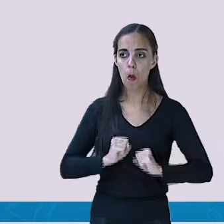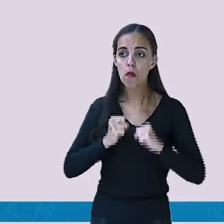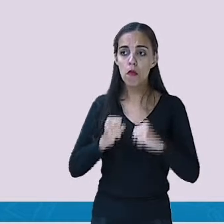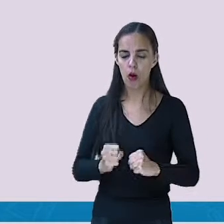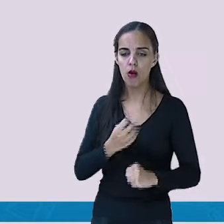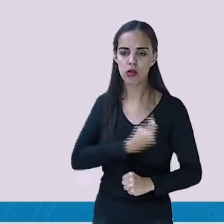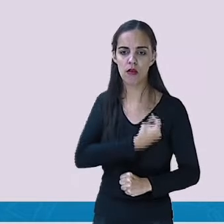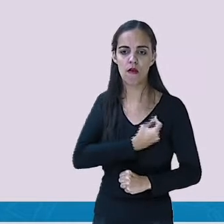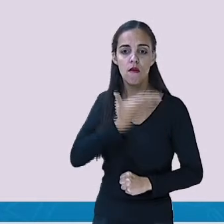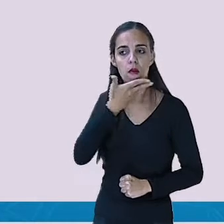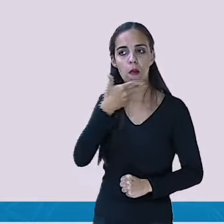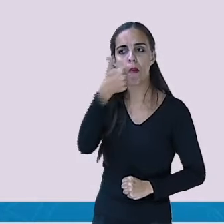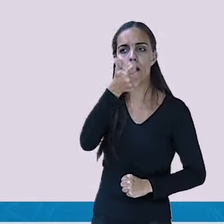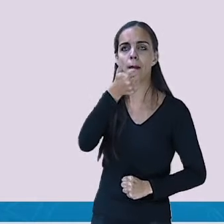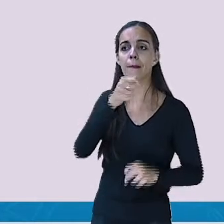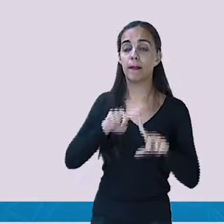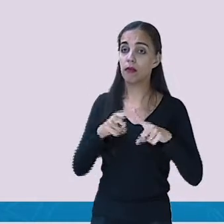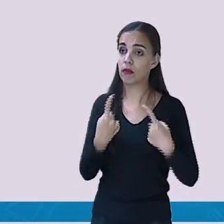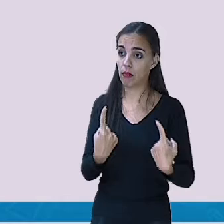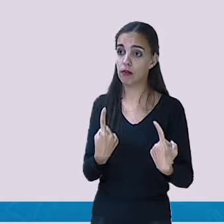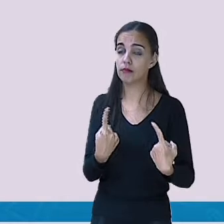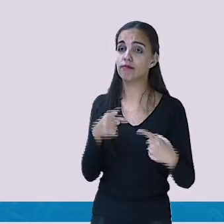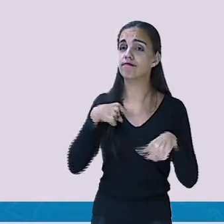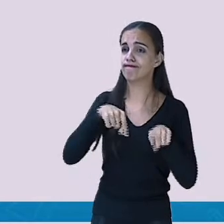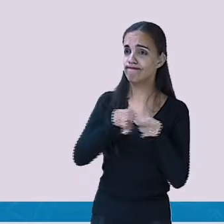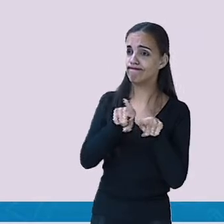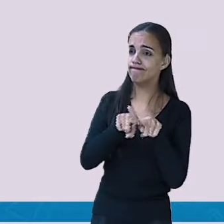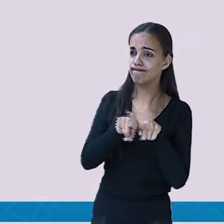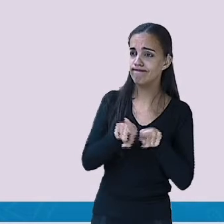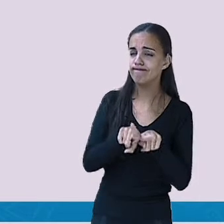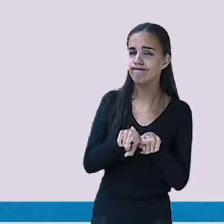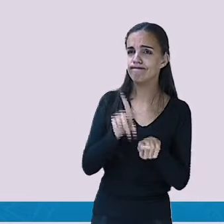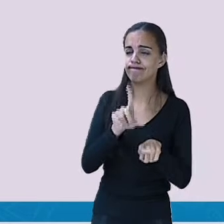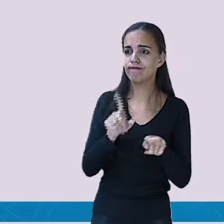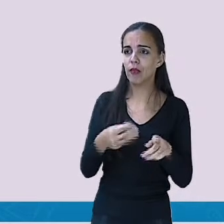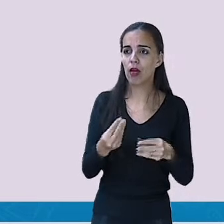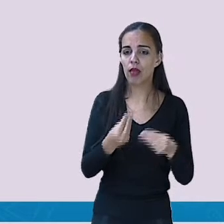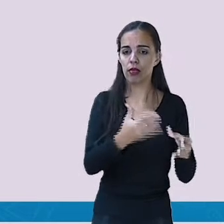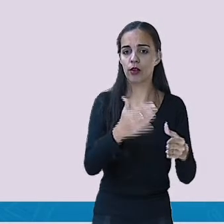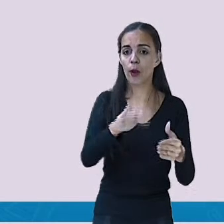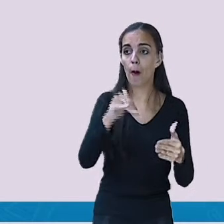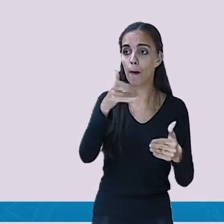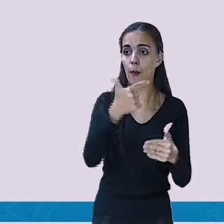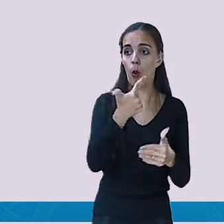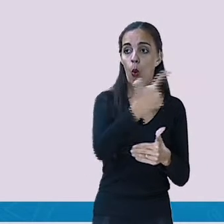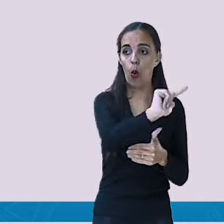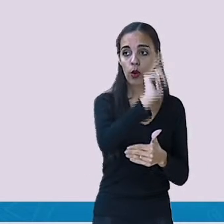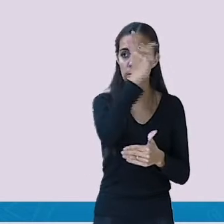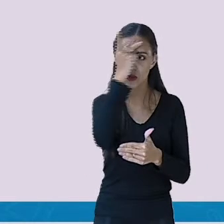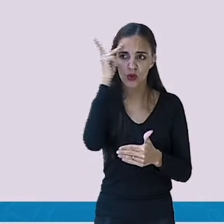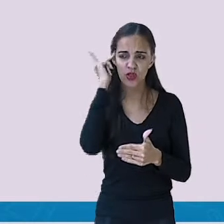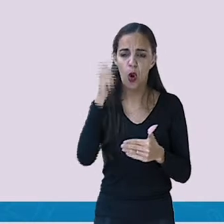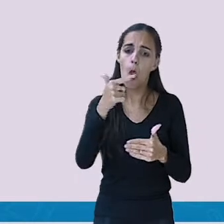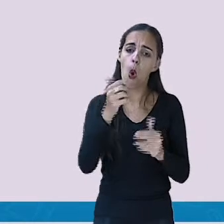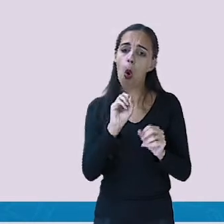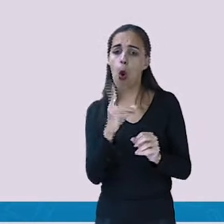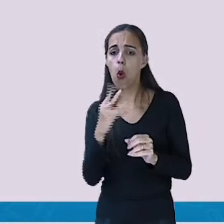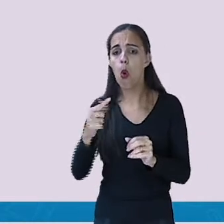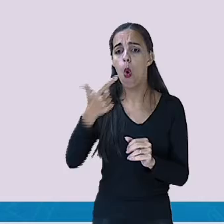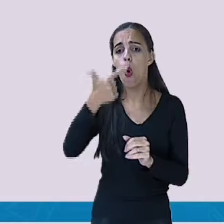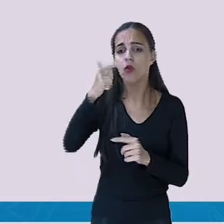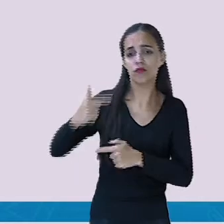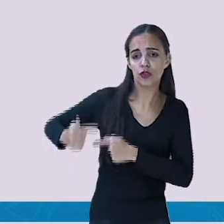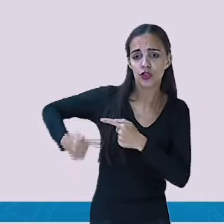possa viver melhor, mas também deixar para que as futuras gerações, para que